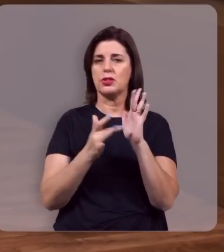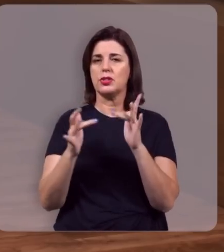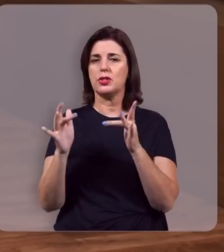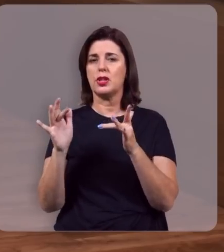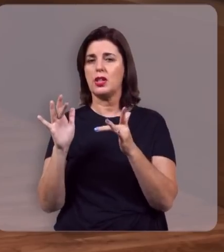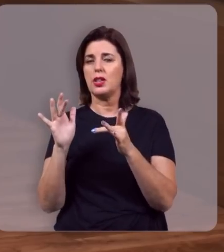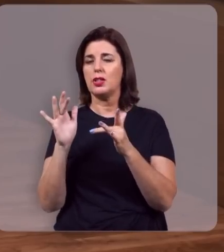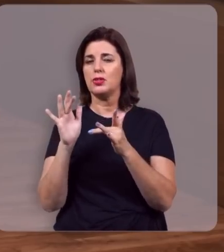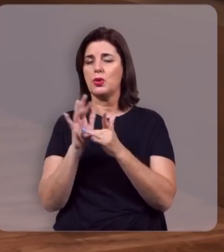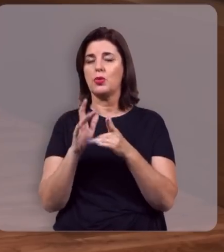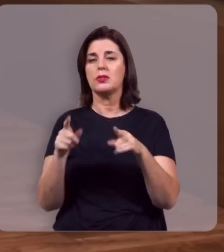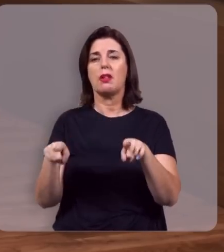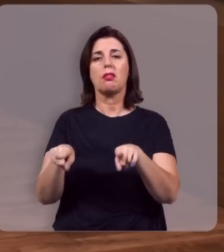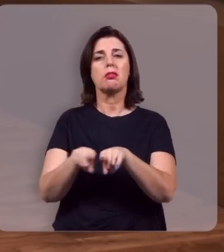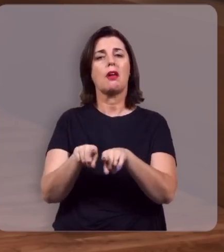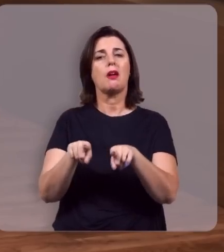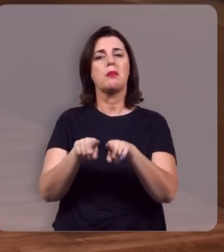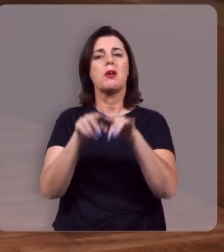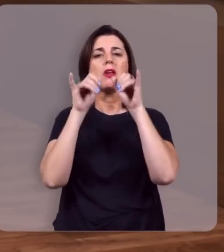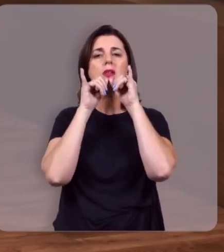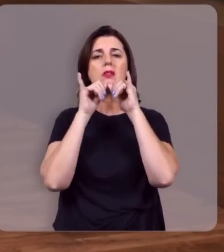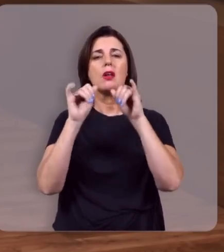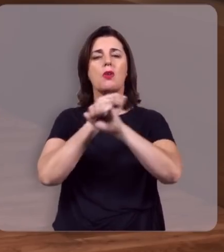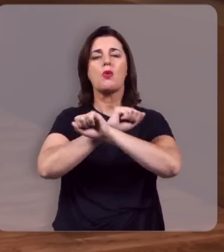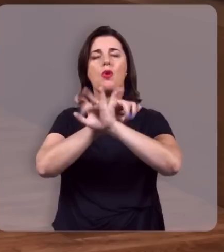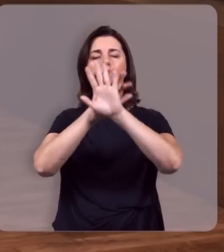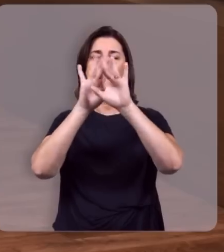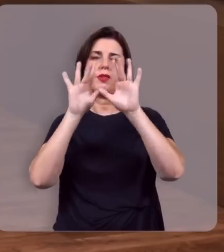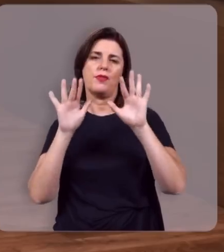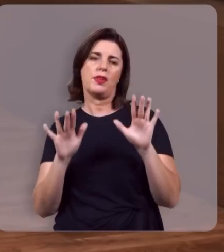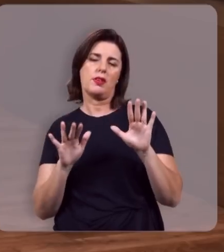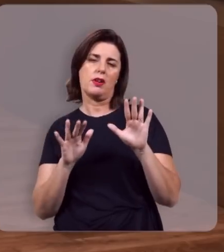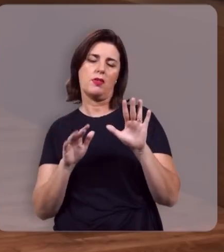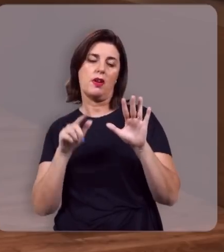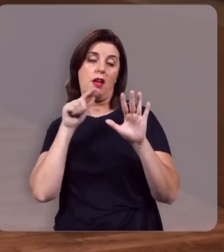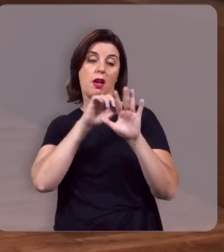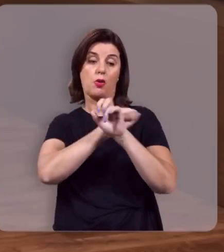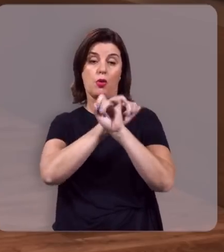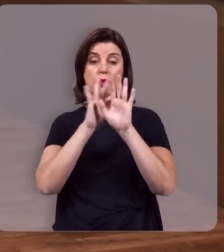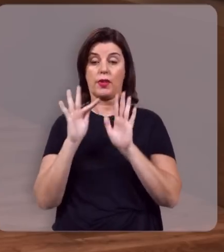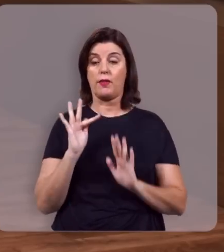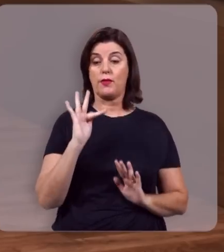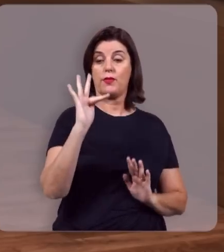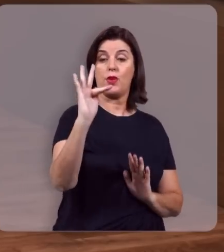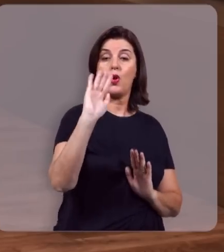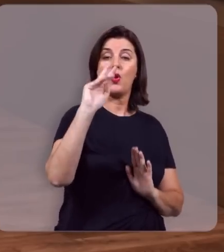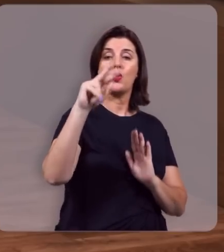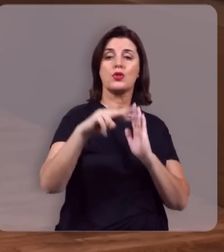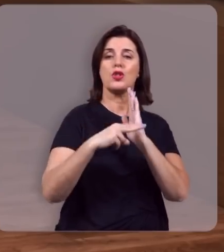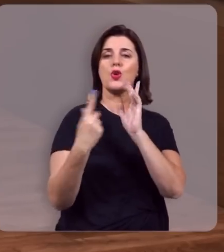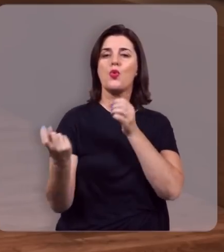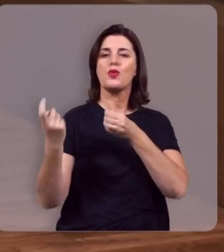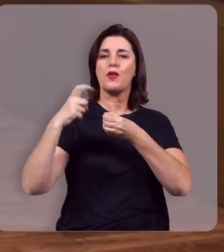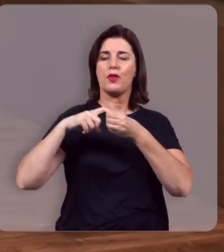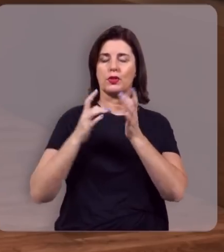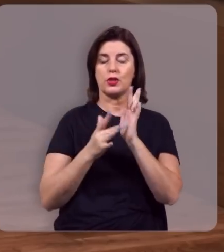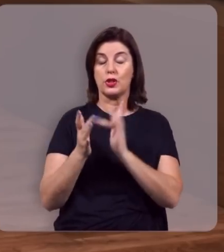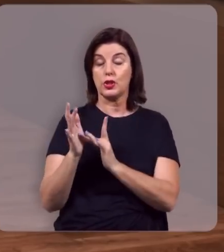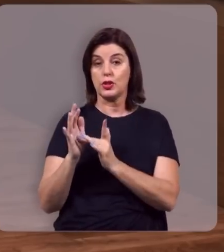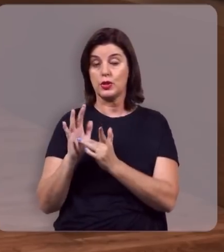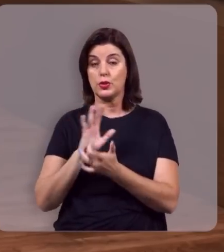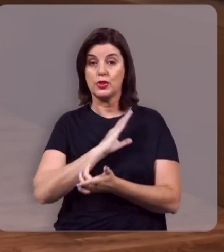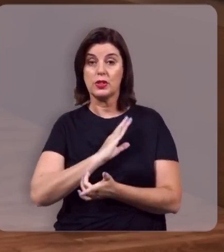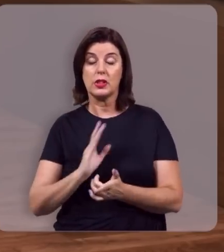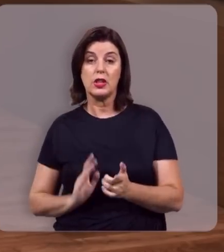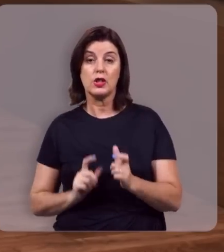justificou, a esses Deus também glorificou. Embora a glorificação esteja no futuro, para a segunda vinda de Cristo, se você está em Cristo,